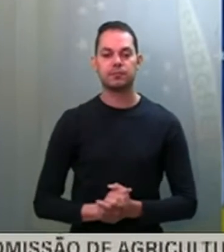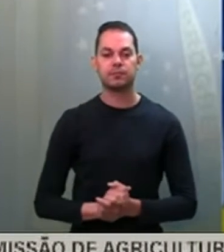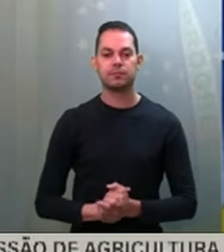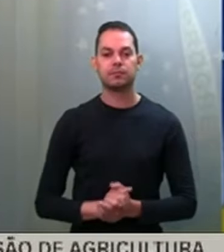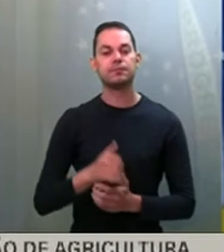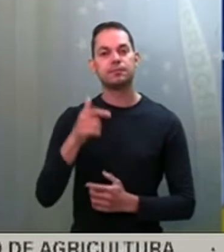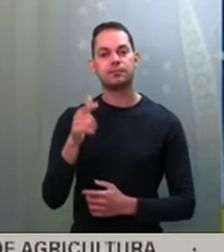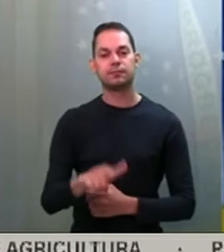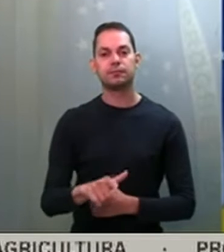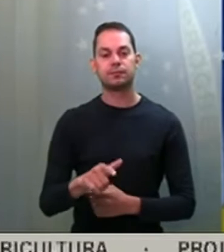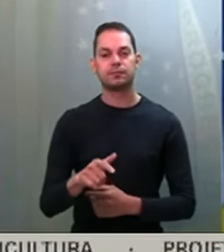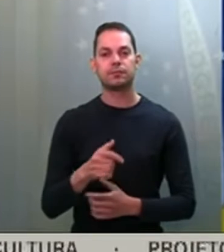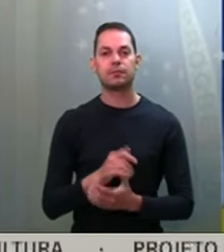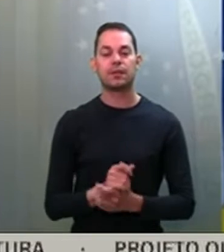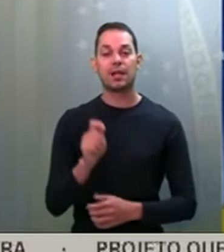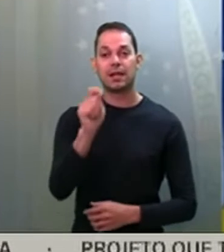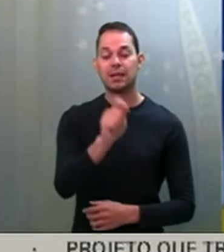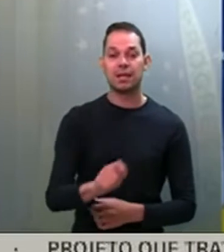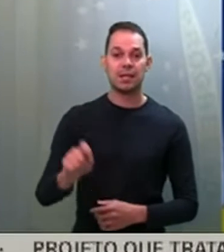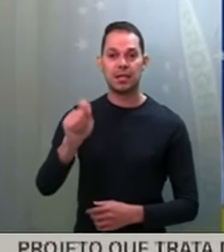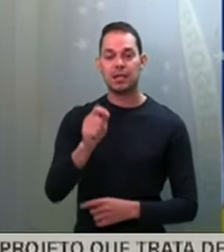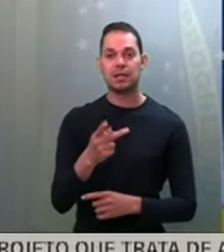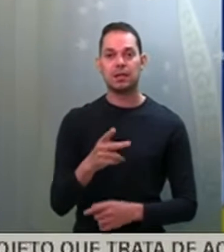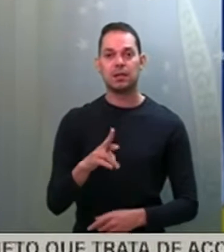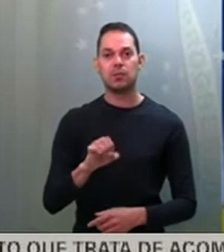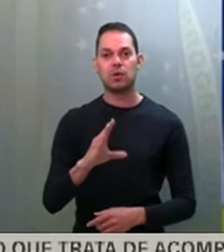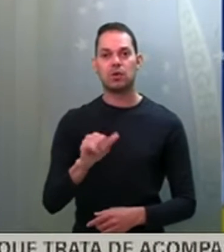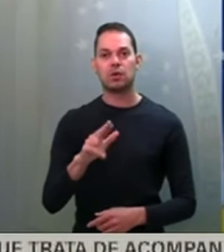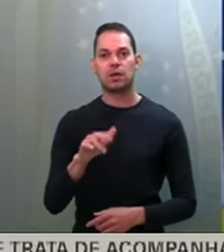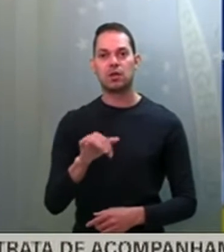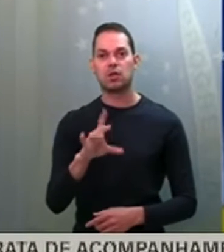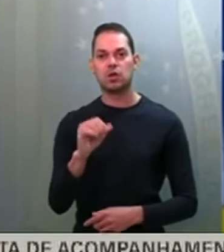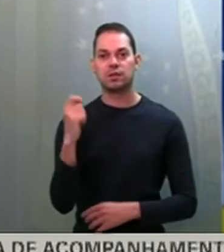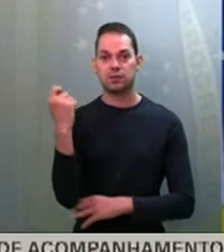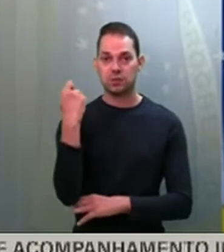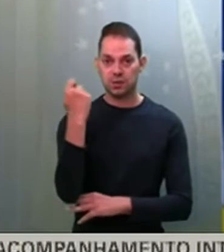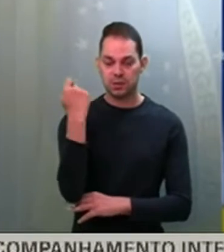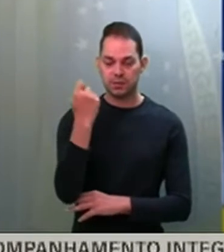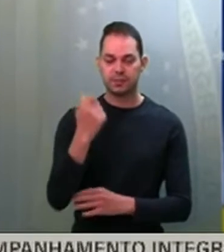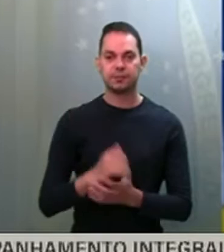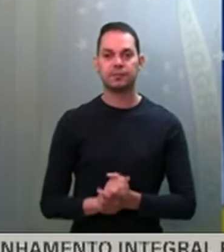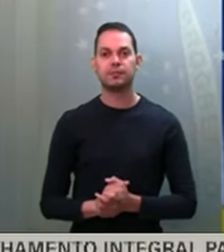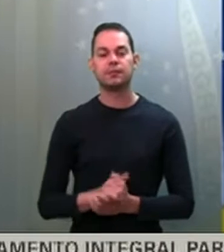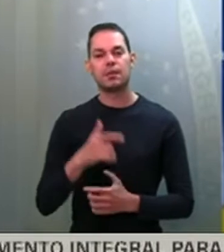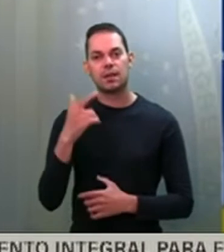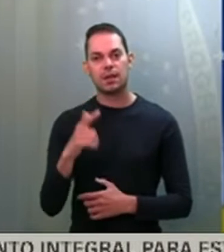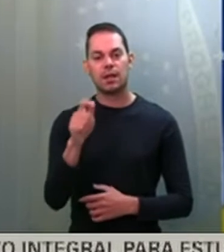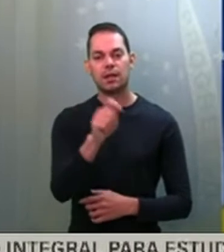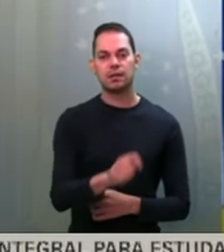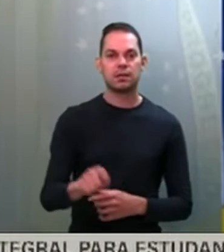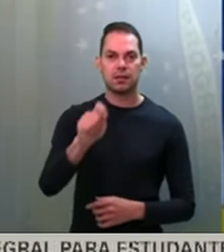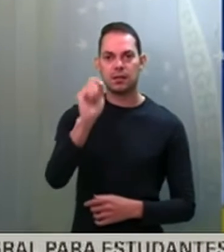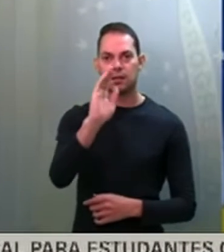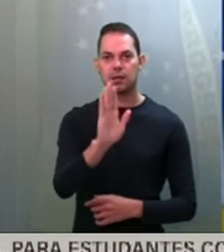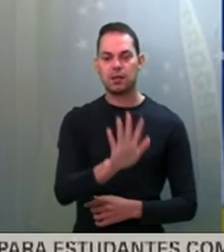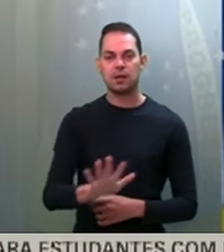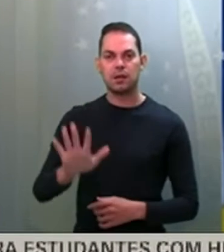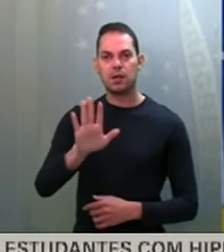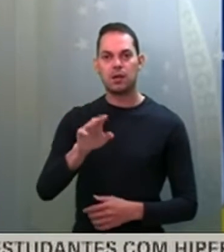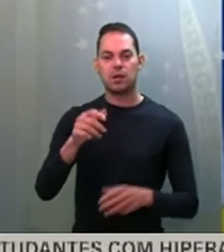of 13 Associação dos Procuradores do Estado do Rio Grande do Sul a perdes Associação Nacional